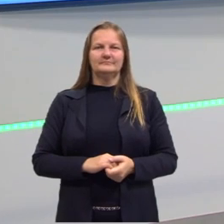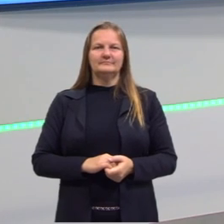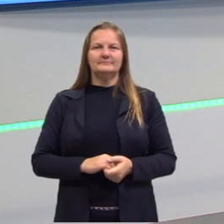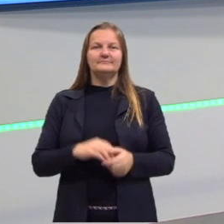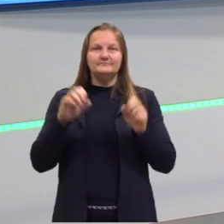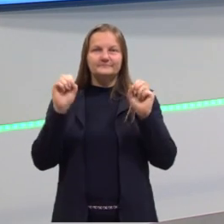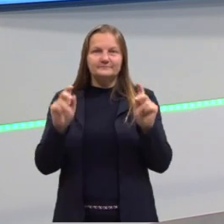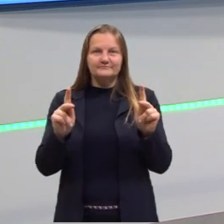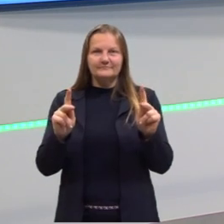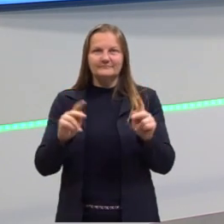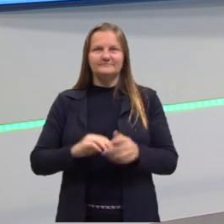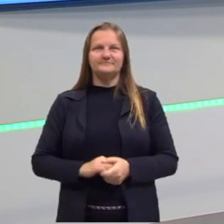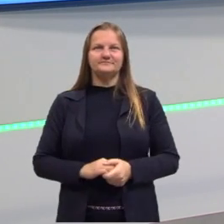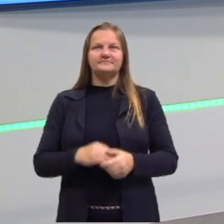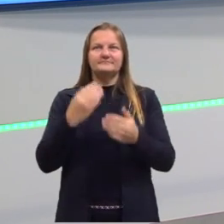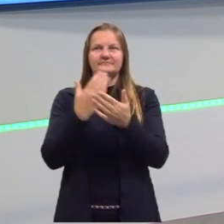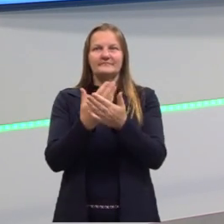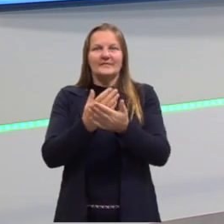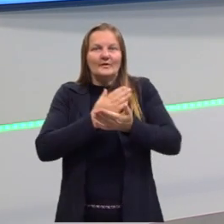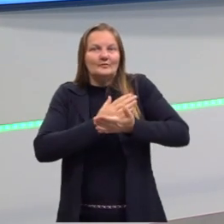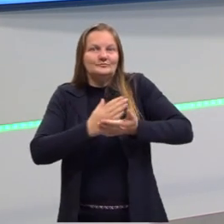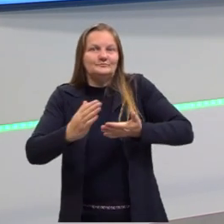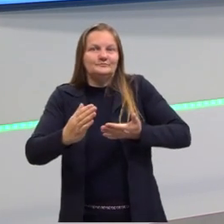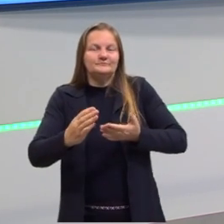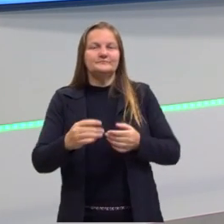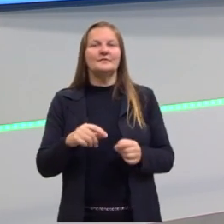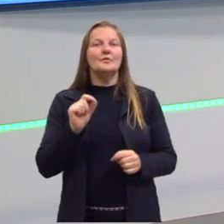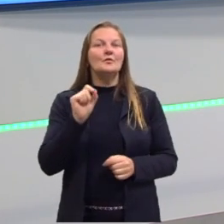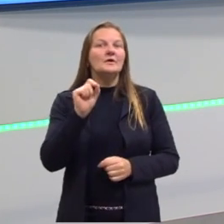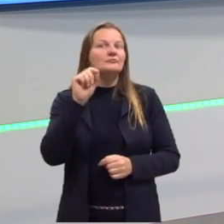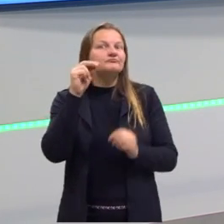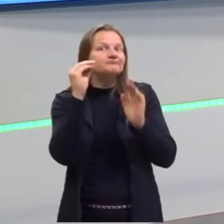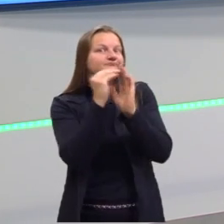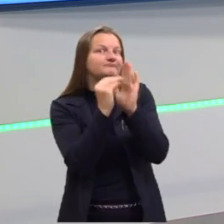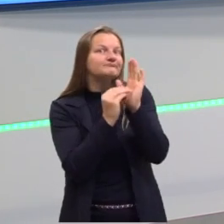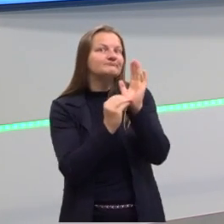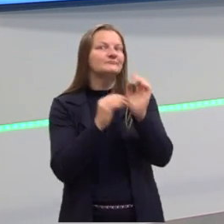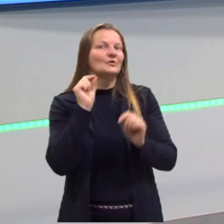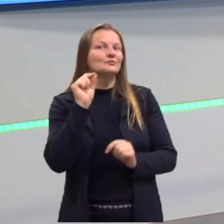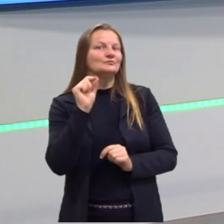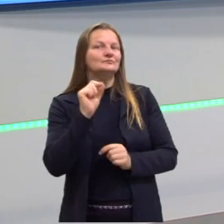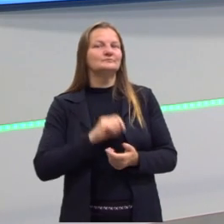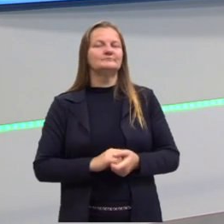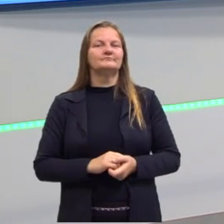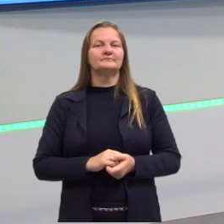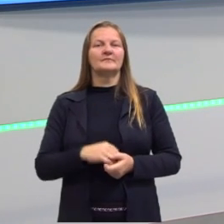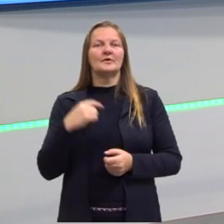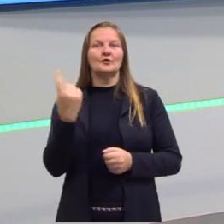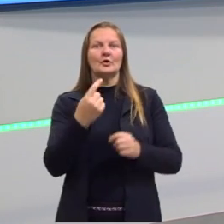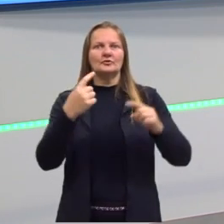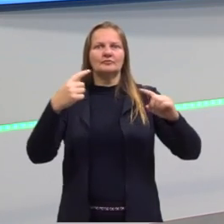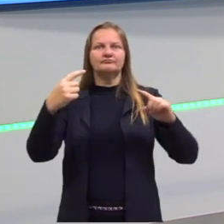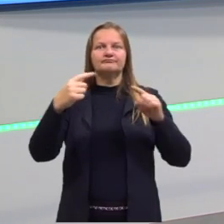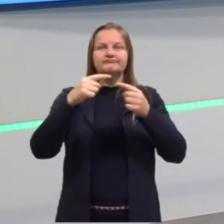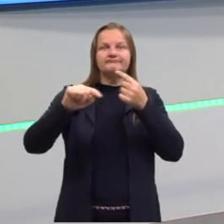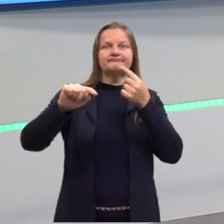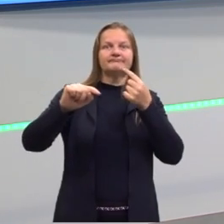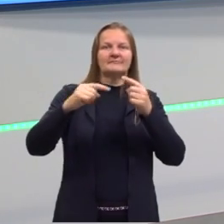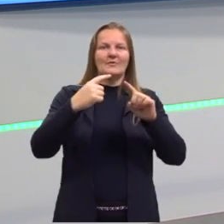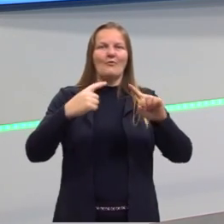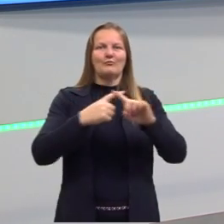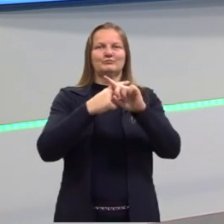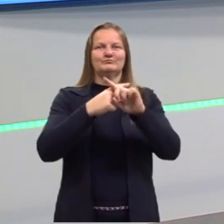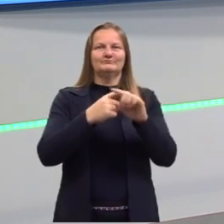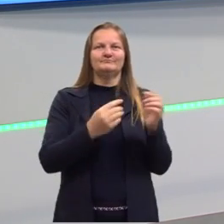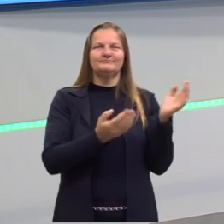Ok aula iniciada vamos para aquilo que interessa hoje que é a nossa contradição Oi